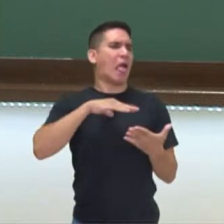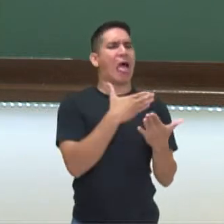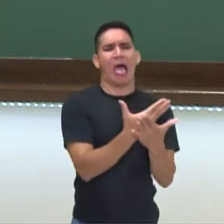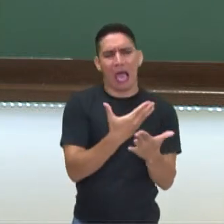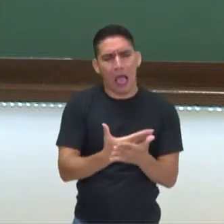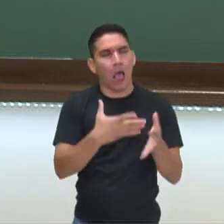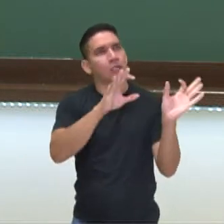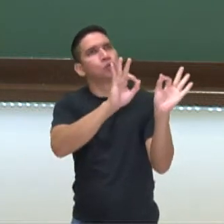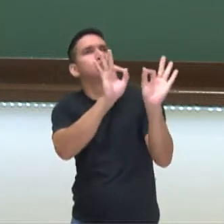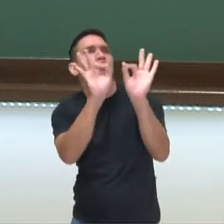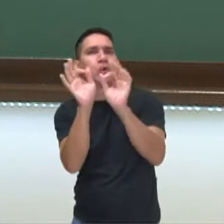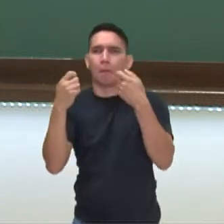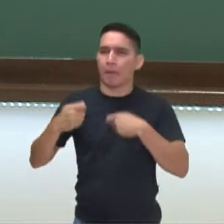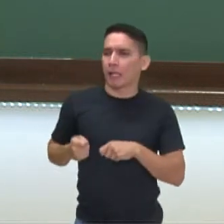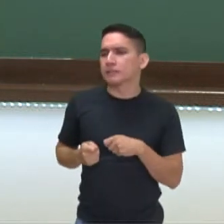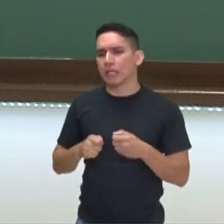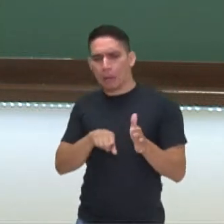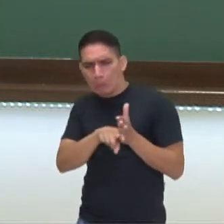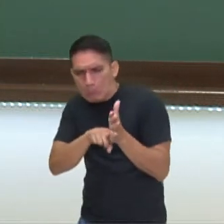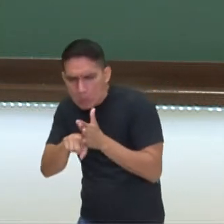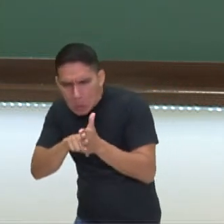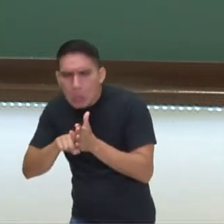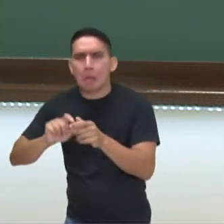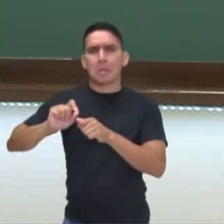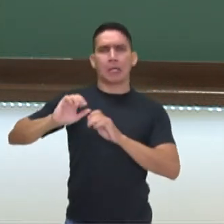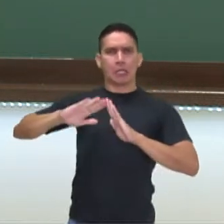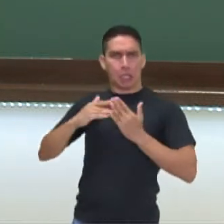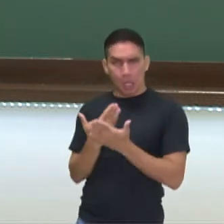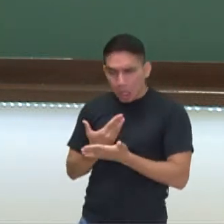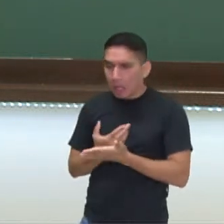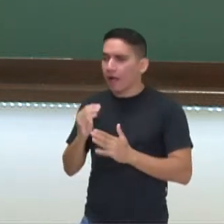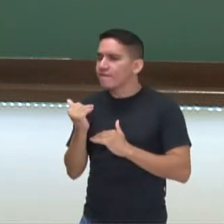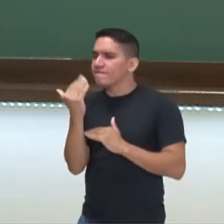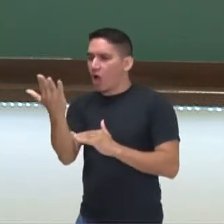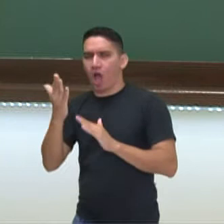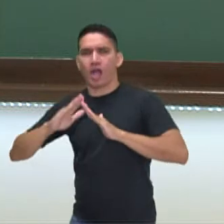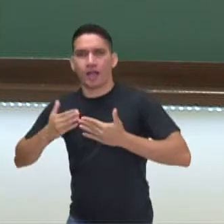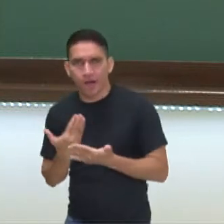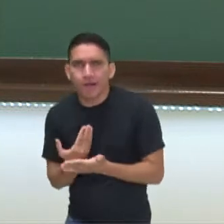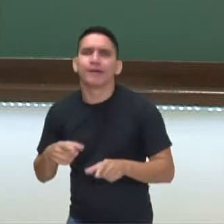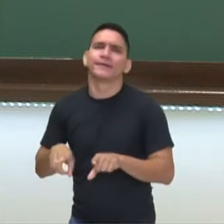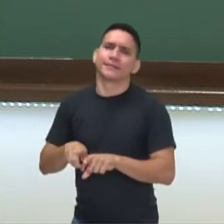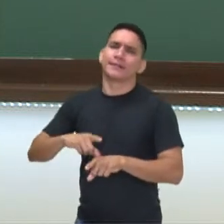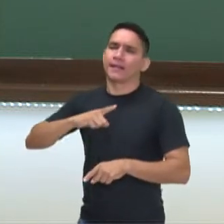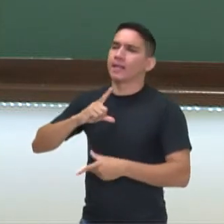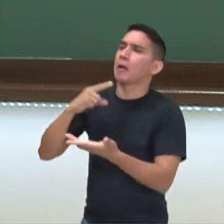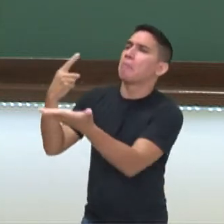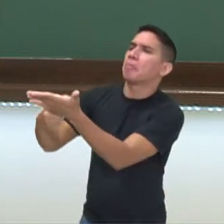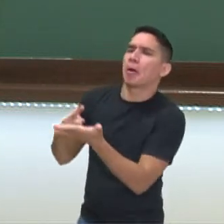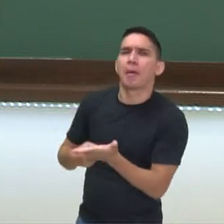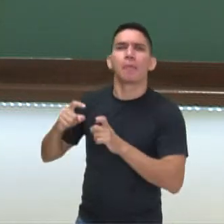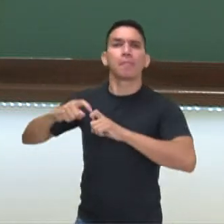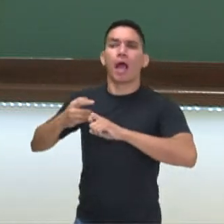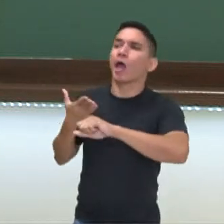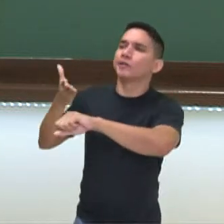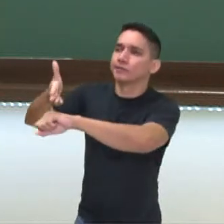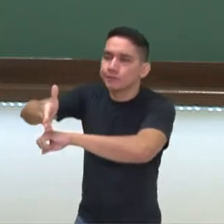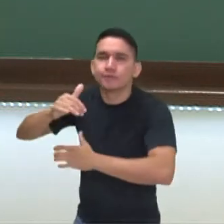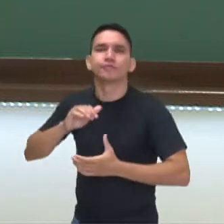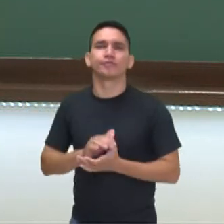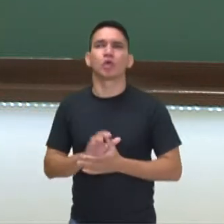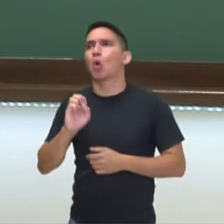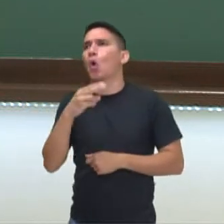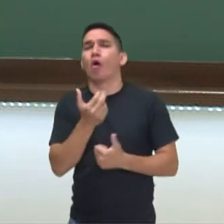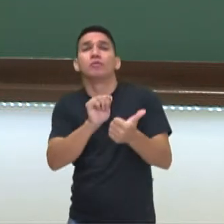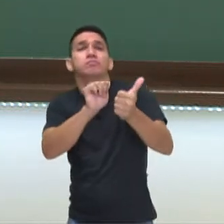tem que assistir, os trabalhos escolares, as tarefas fora da escola, né? A gente às vezes tem um compromisso de ir ao médico, tem, né, pratica